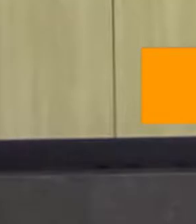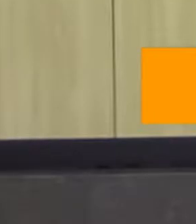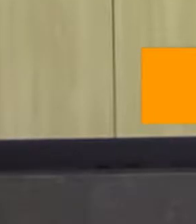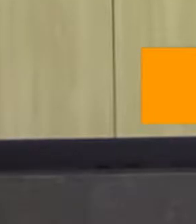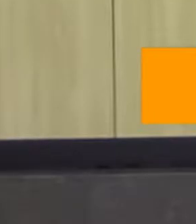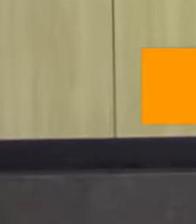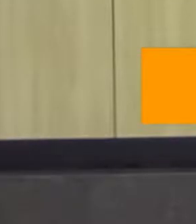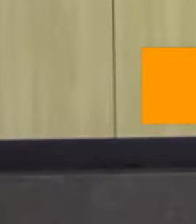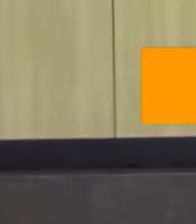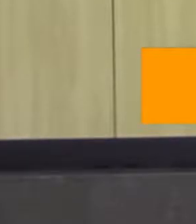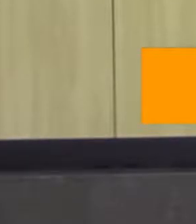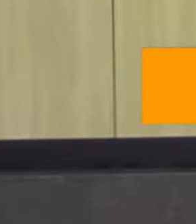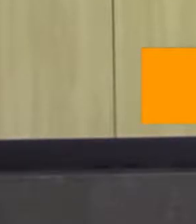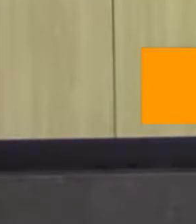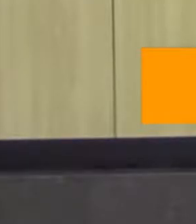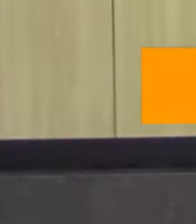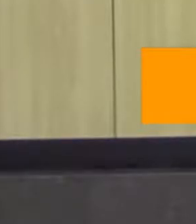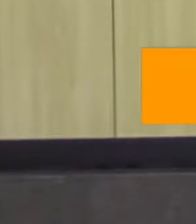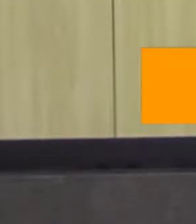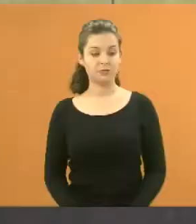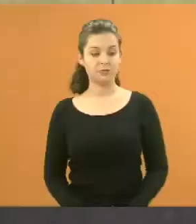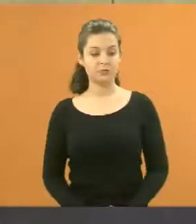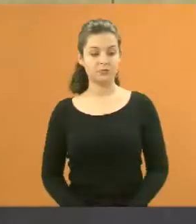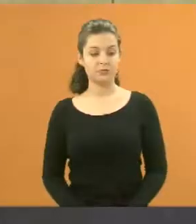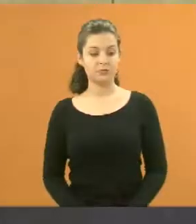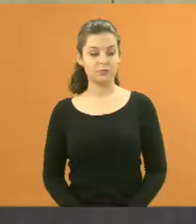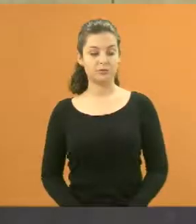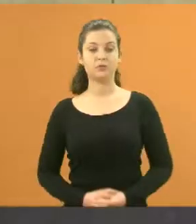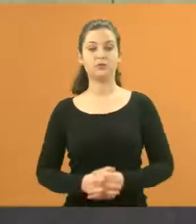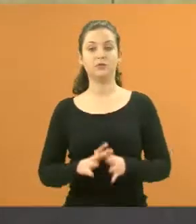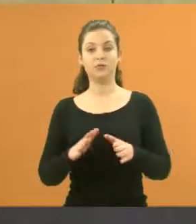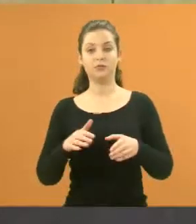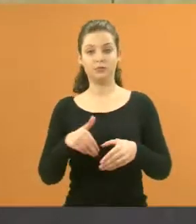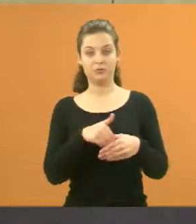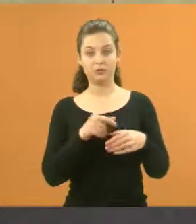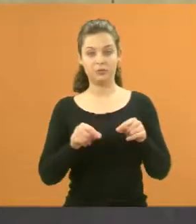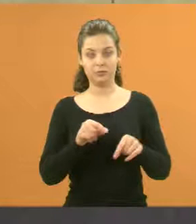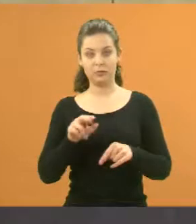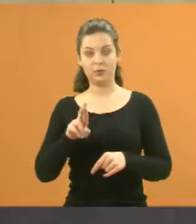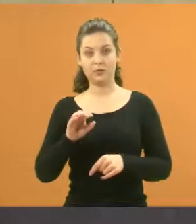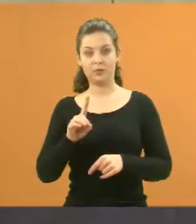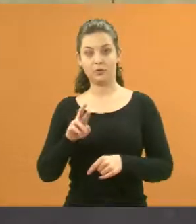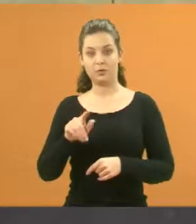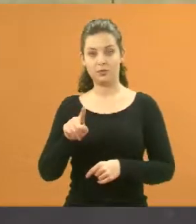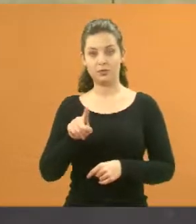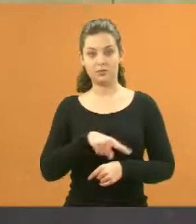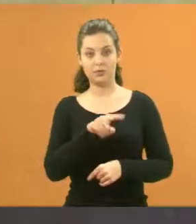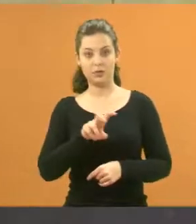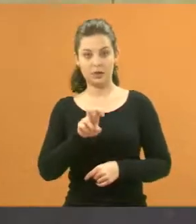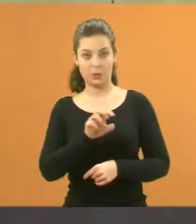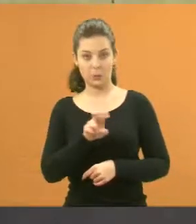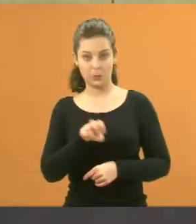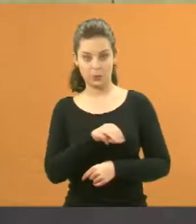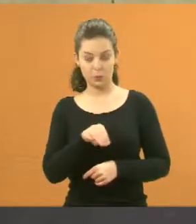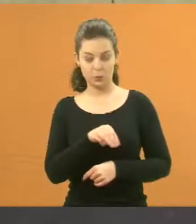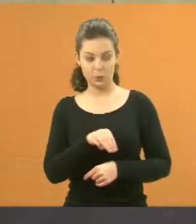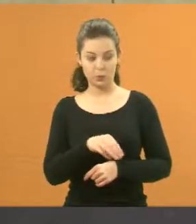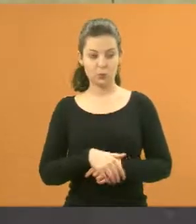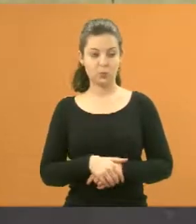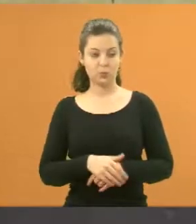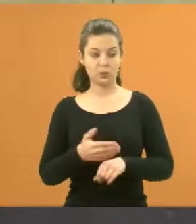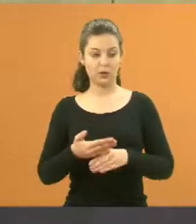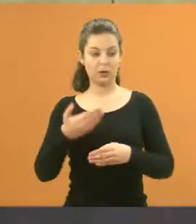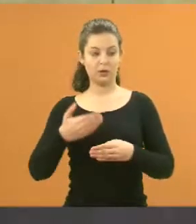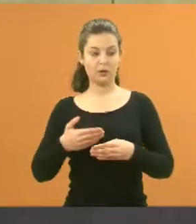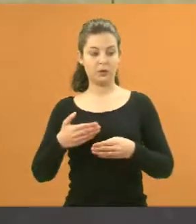sabendo. Então, colocando em votação a solicitação do vereador Rodrigo Salomão, suspender por 5 minutos, antes